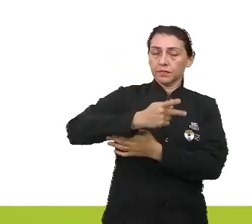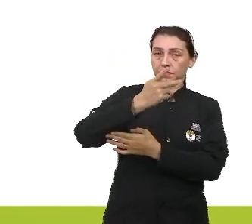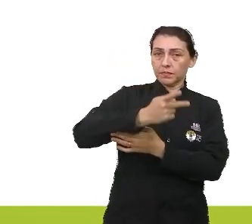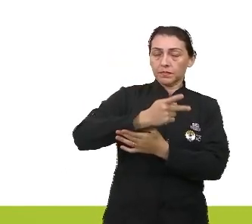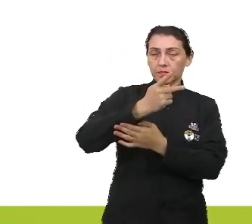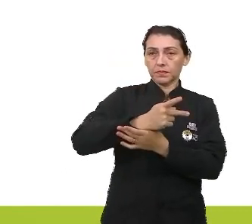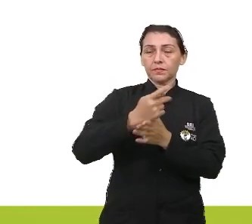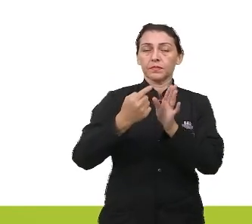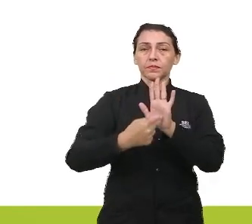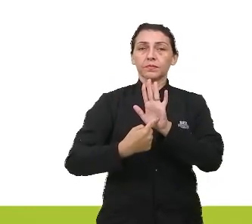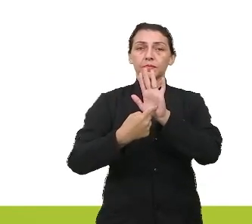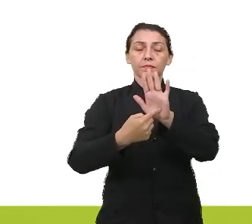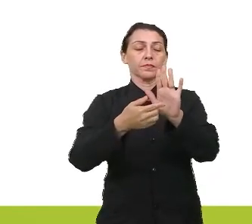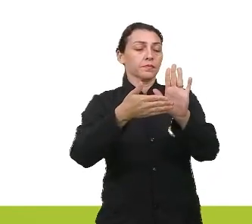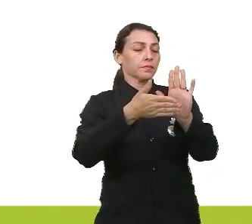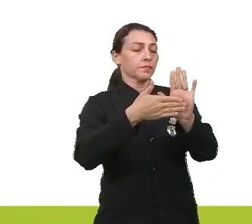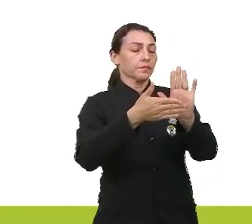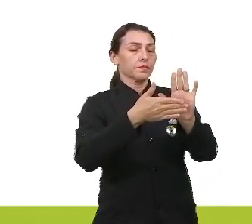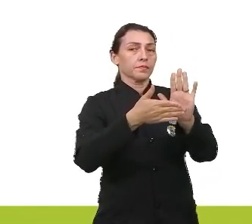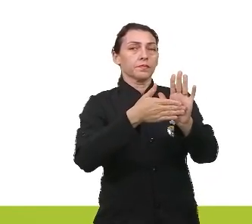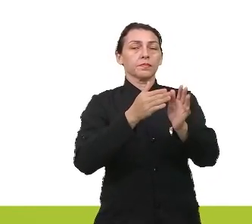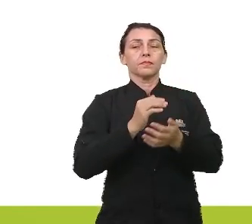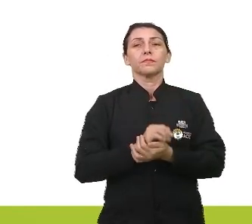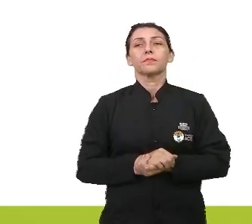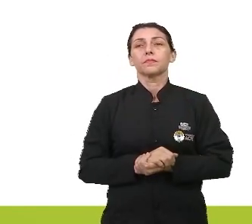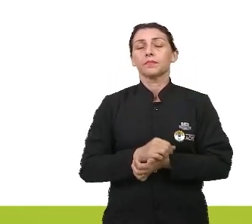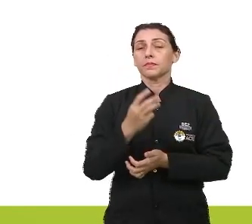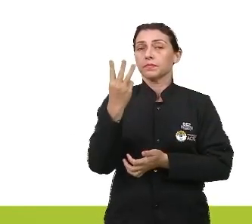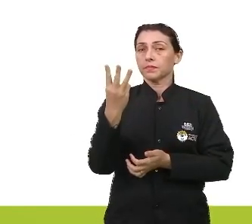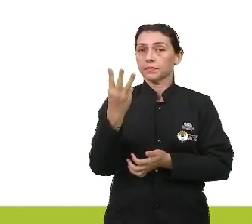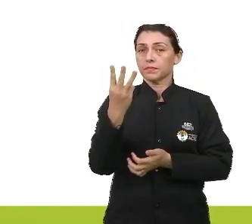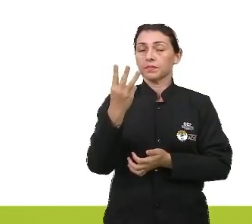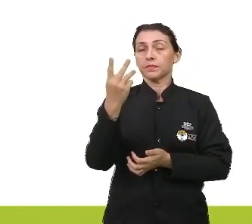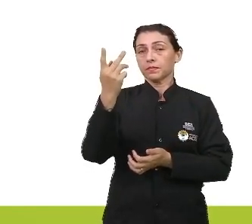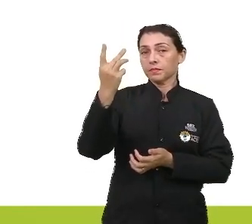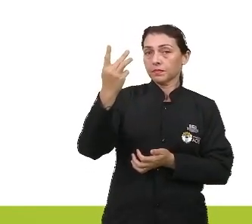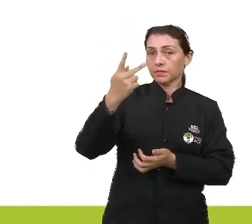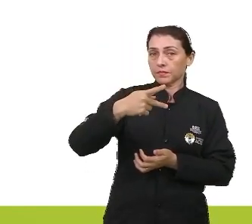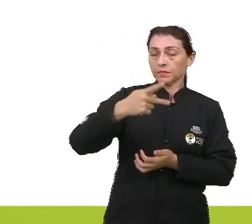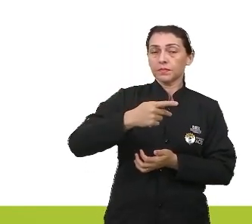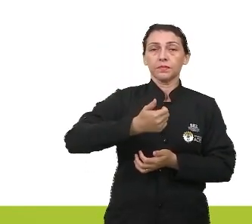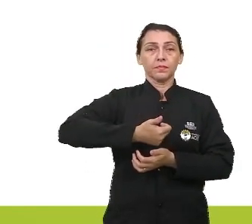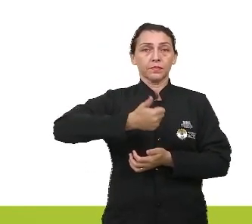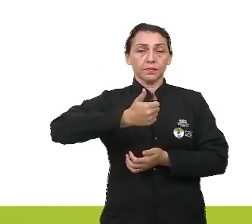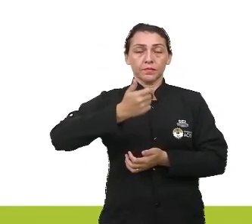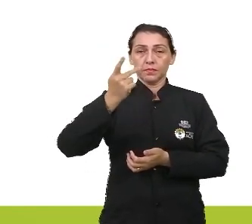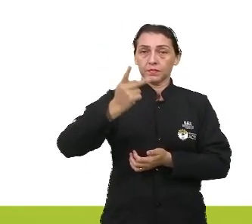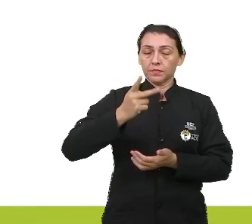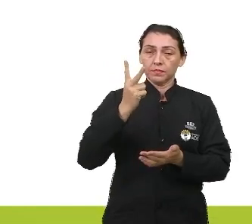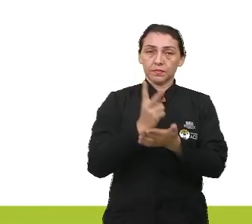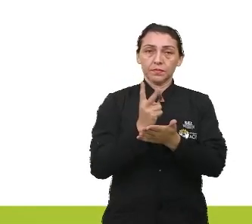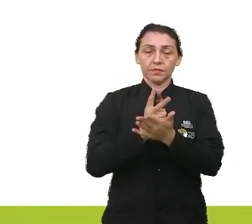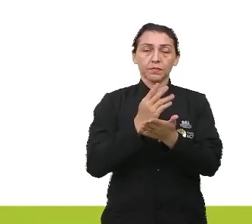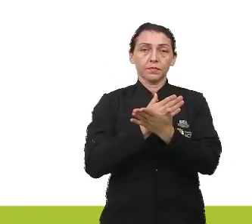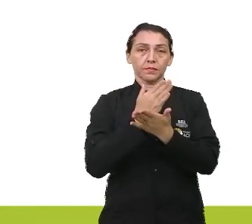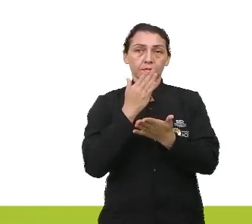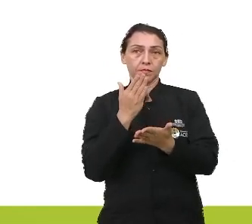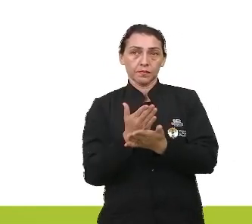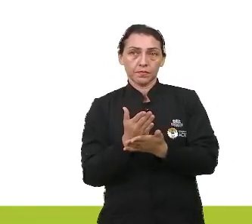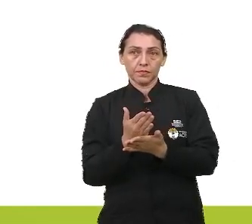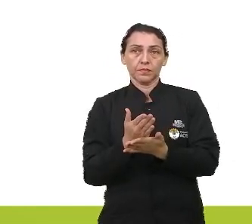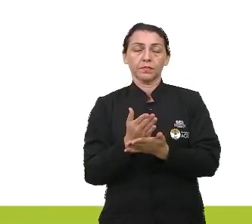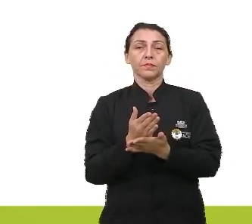aqui nós vamos apresentar uma proposta com 3 períodos. No primeiro período, sempre começamos com um